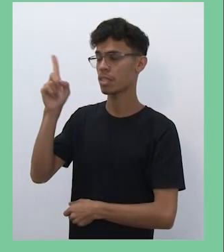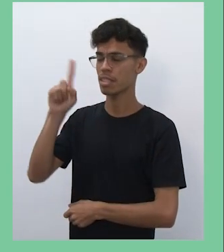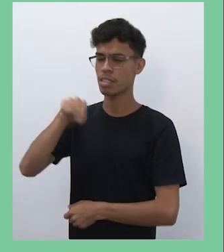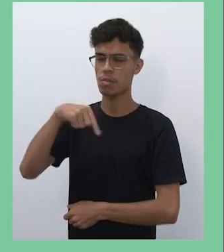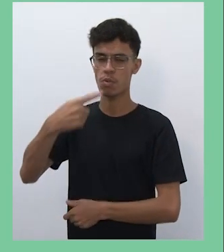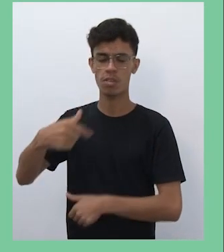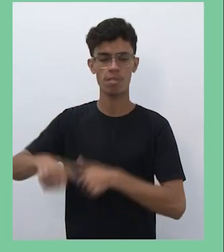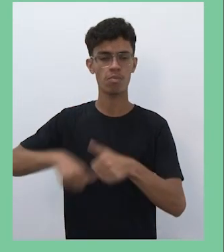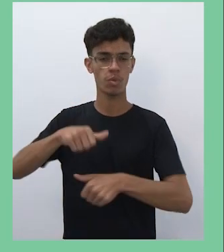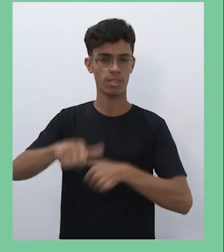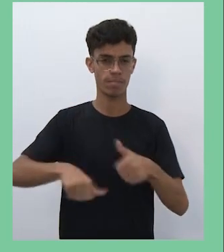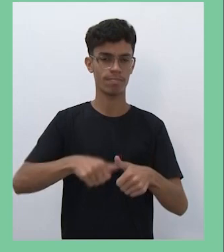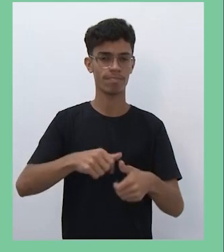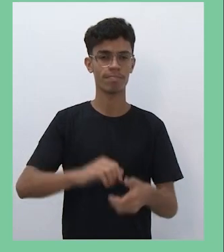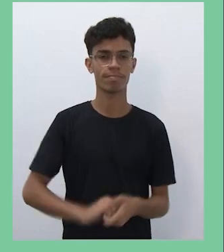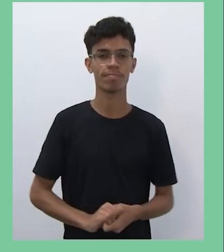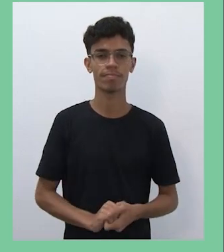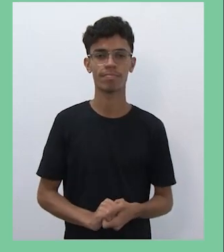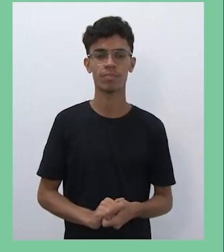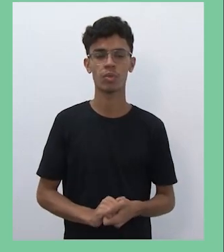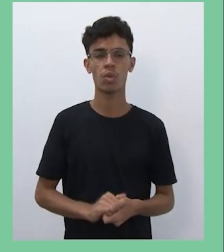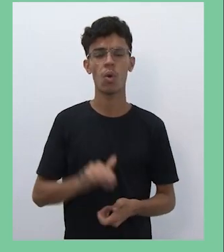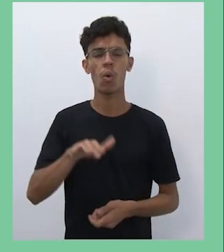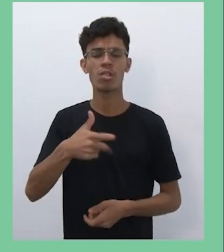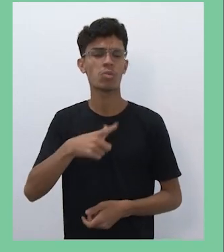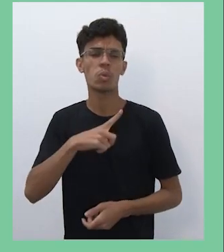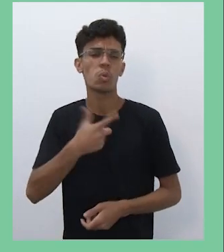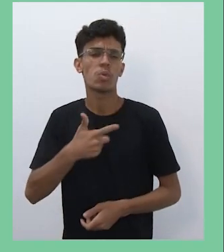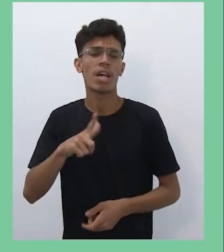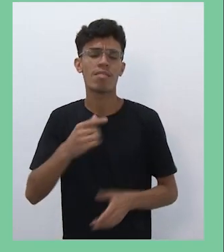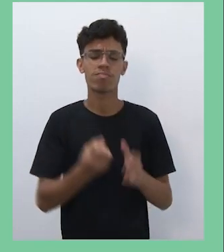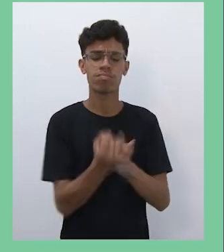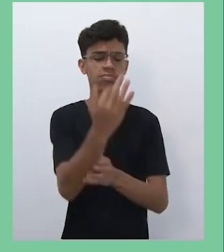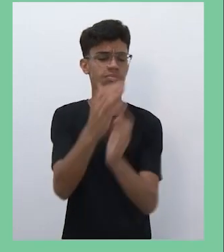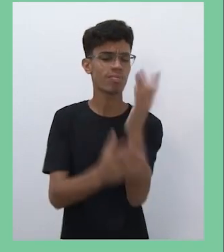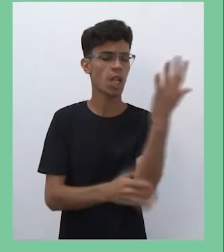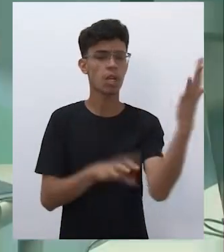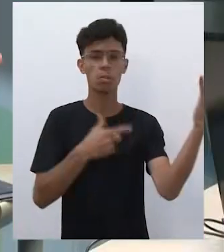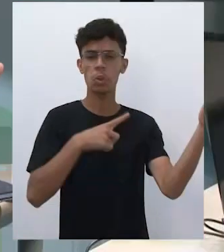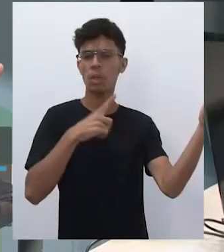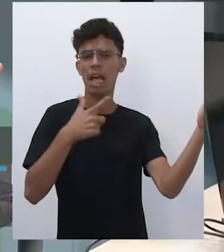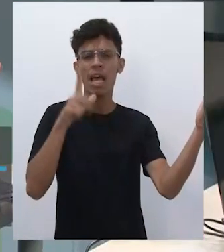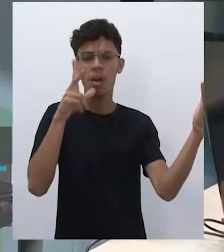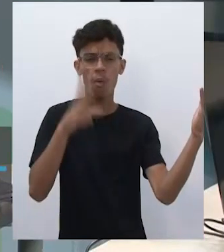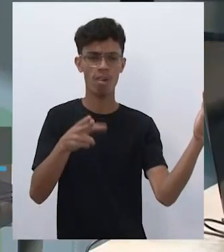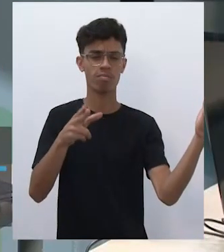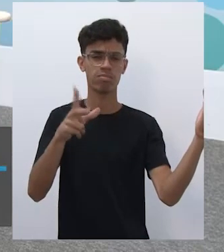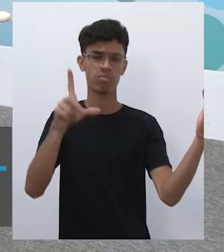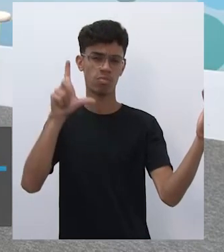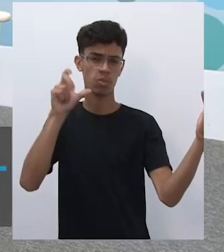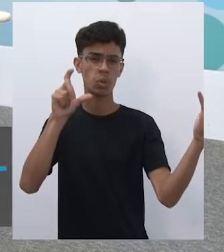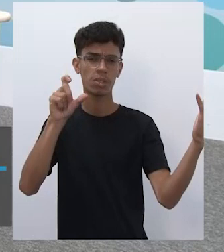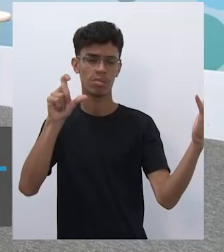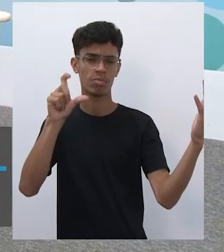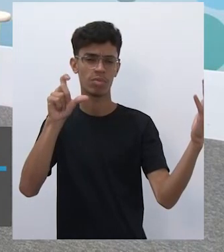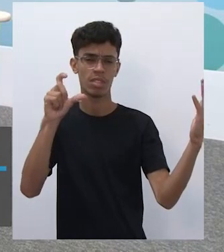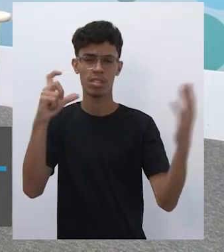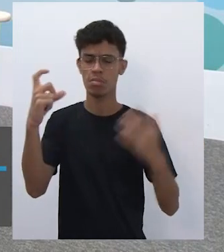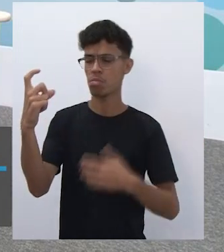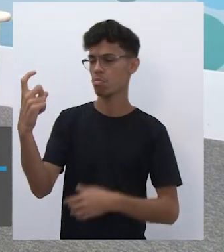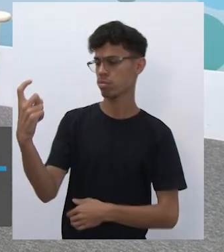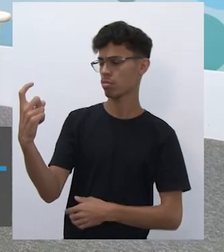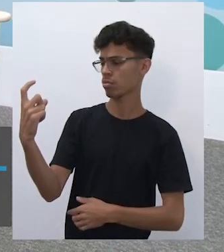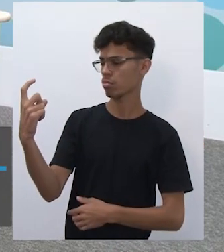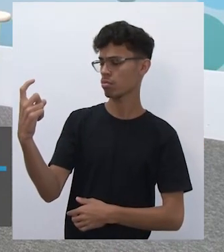de mudança implementado. Então, quando não tinha árvore, é como se fosse uma fotografia, não é, professor Anderson? Tira uma foto do